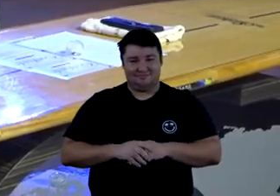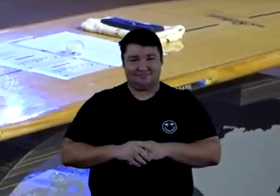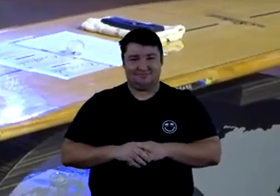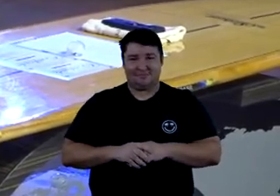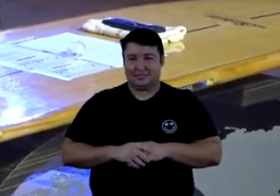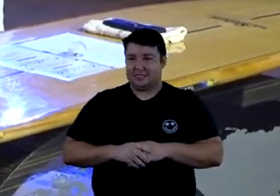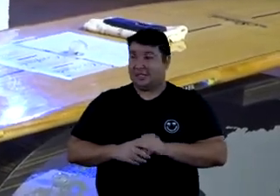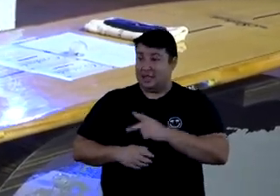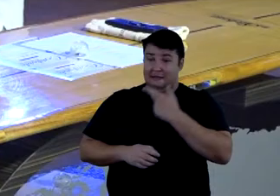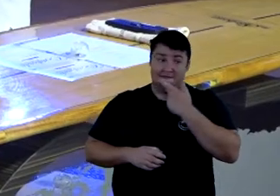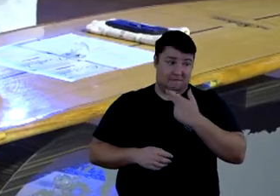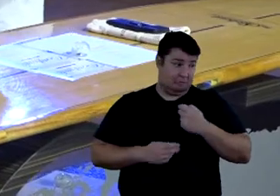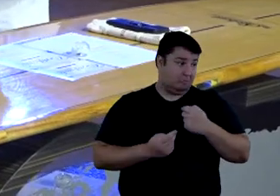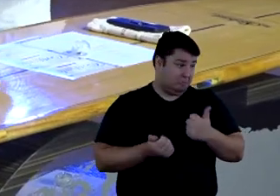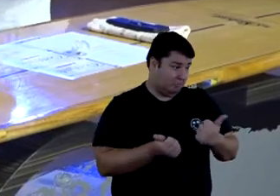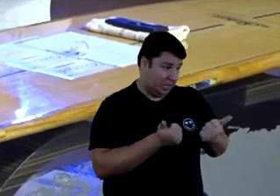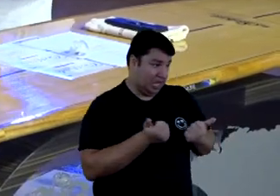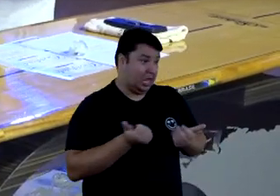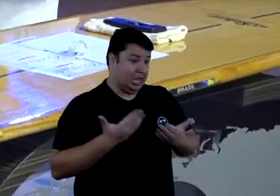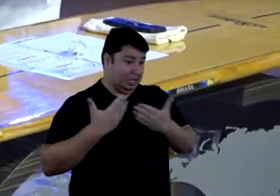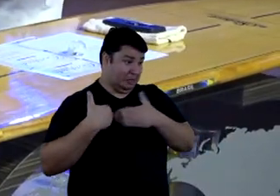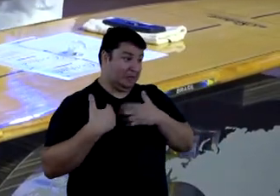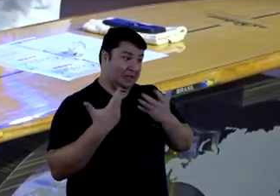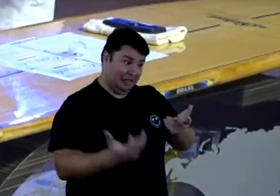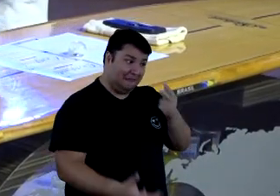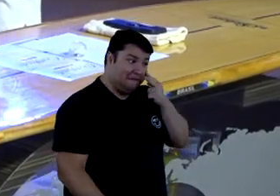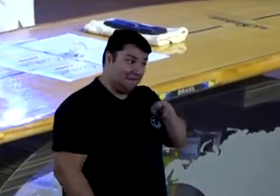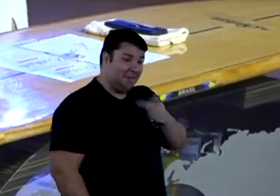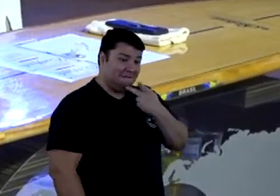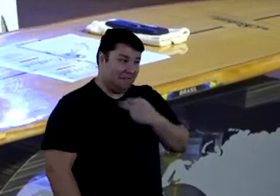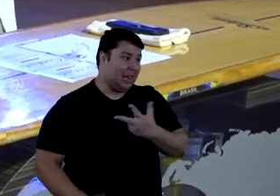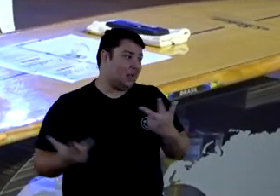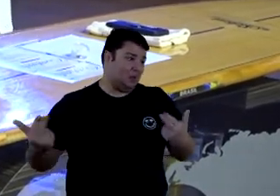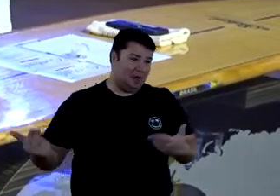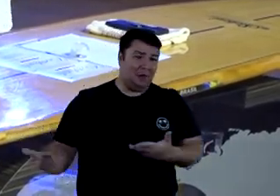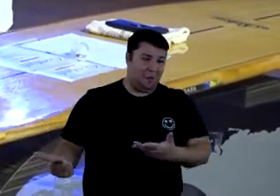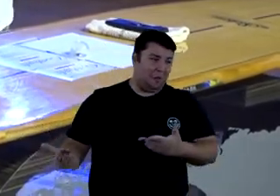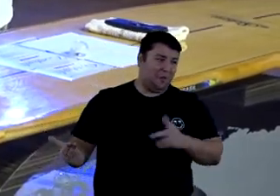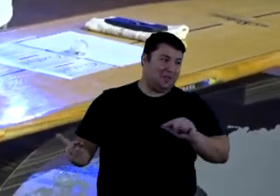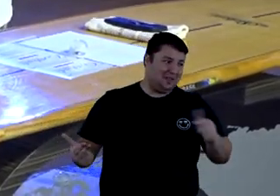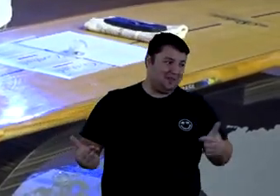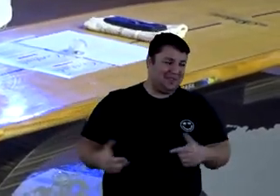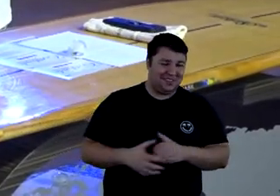Fala bem ela, hein? Que responsável, quero ver você falar depois dela agora.